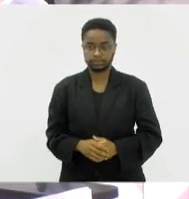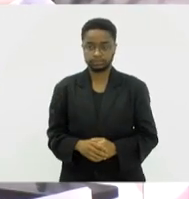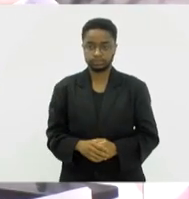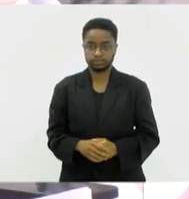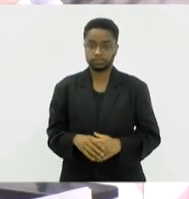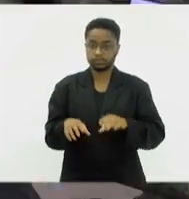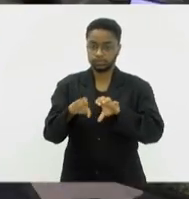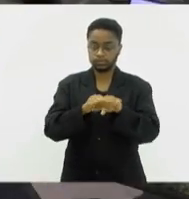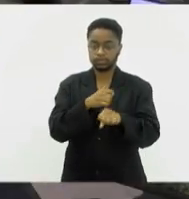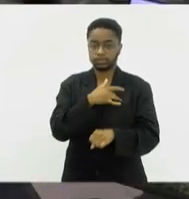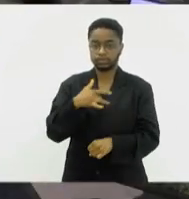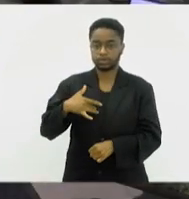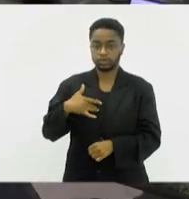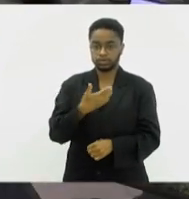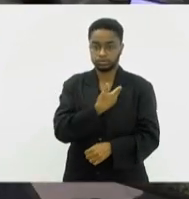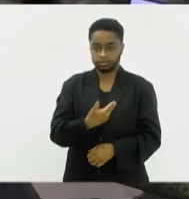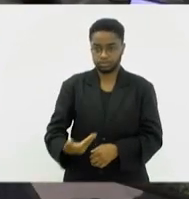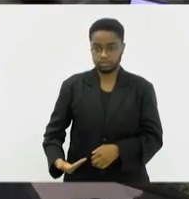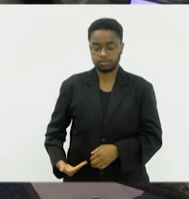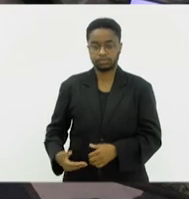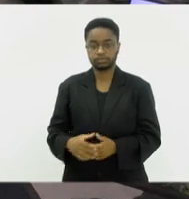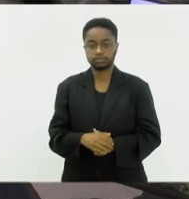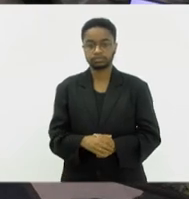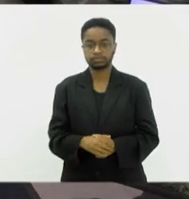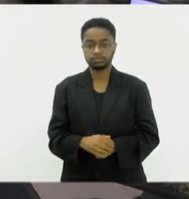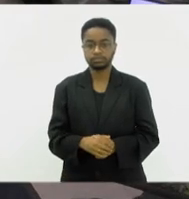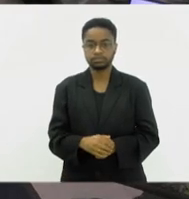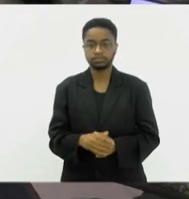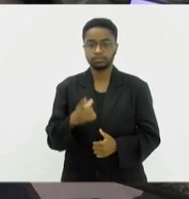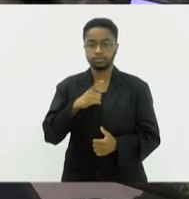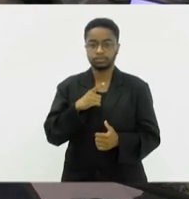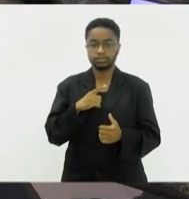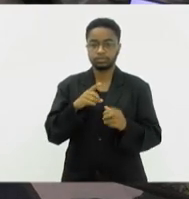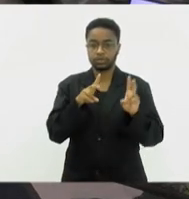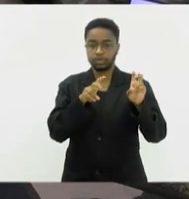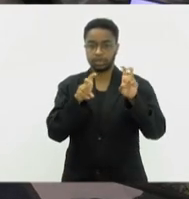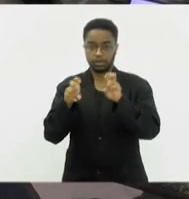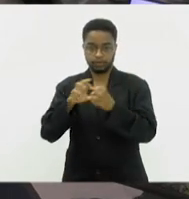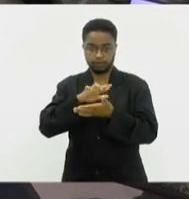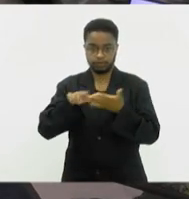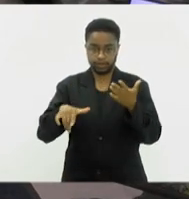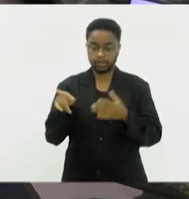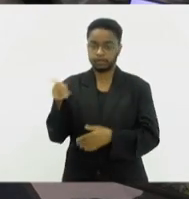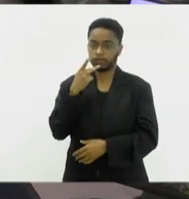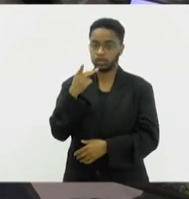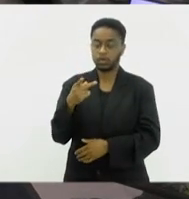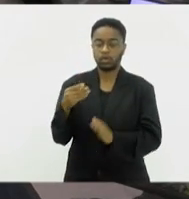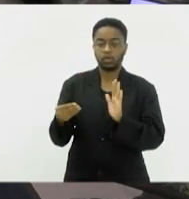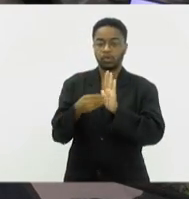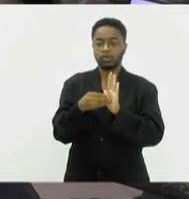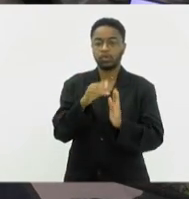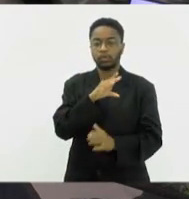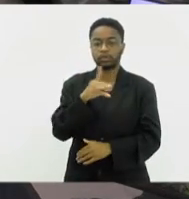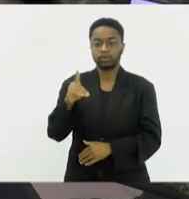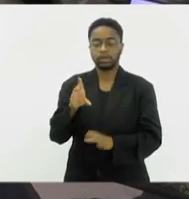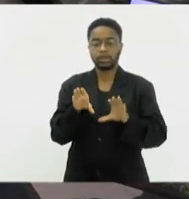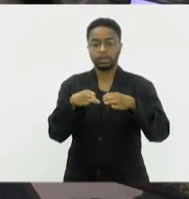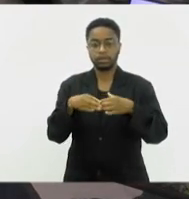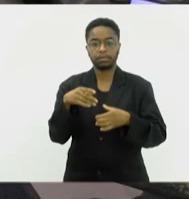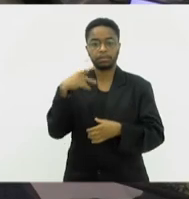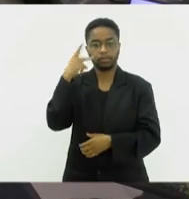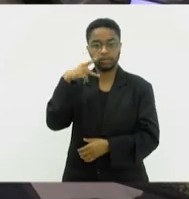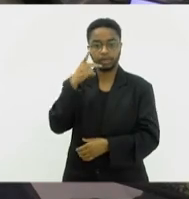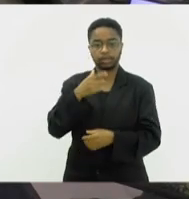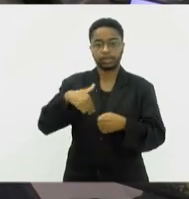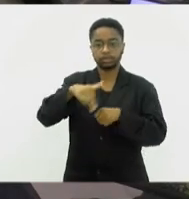formação em saúde pública e tudo mais. Aí ela fala de uma série de questões e bota coordenadora da equipe tal, da política nacional,